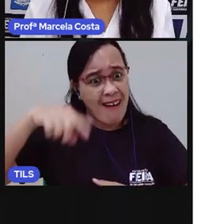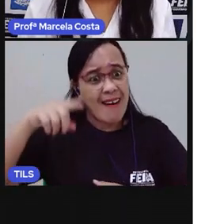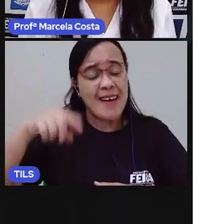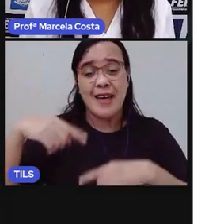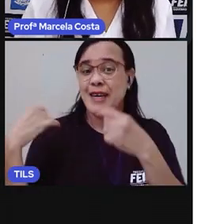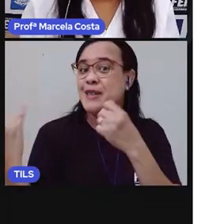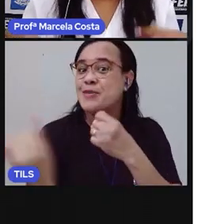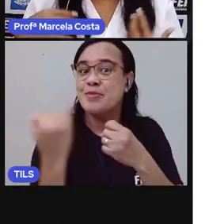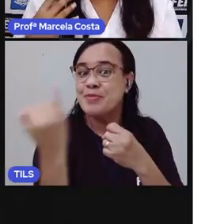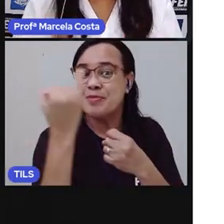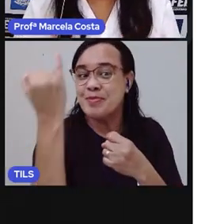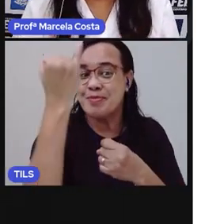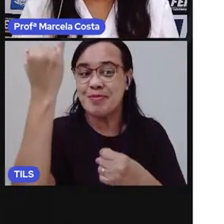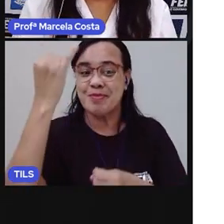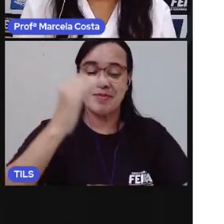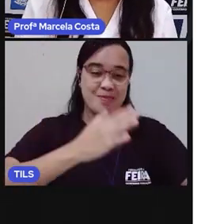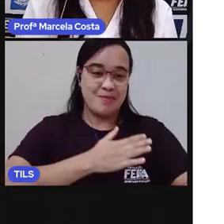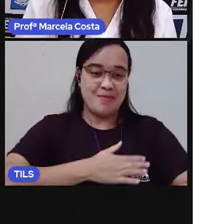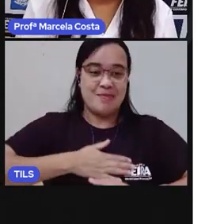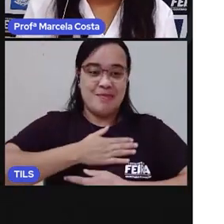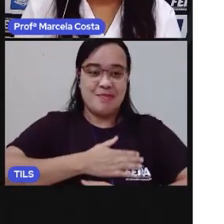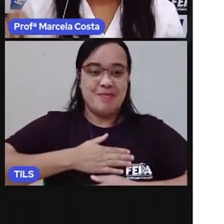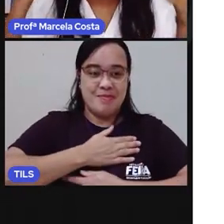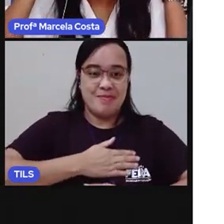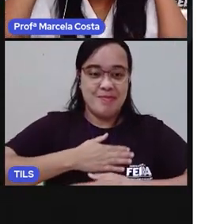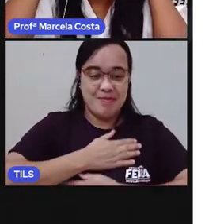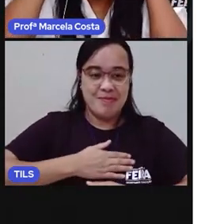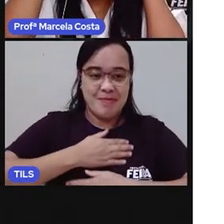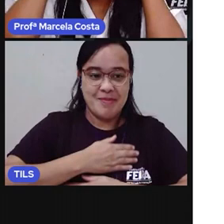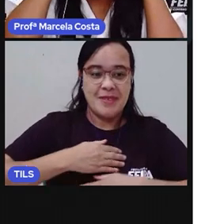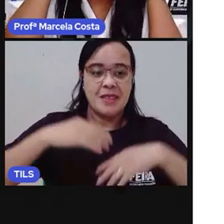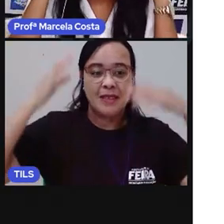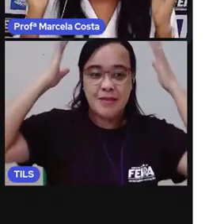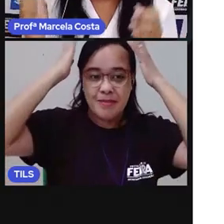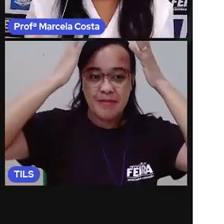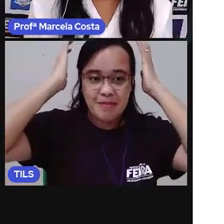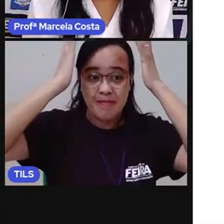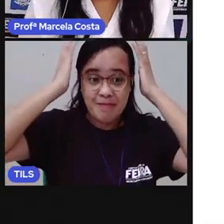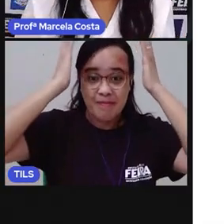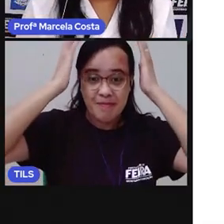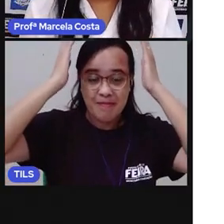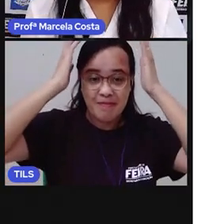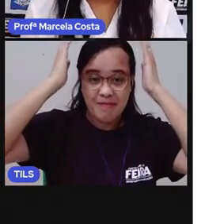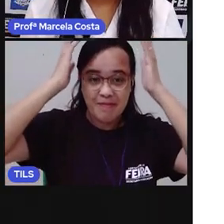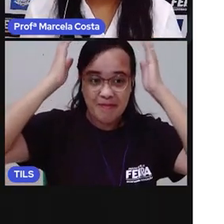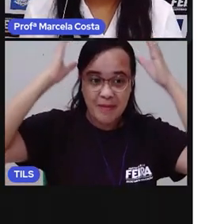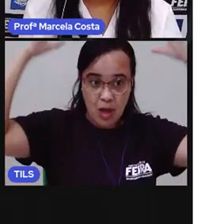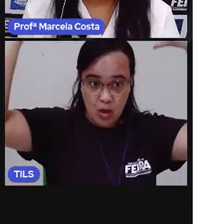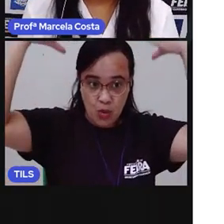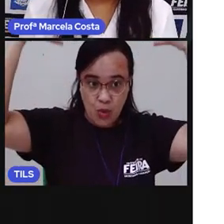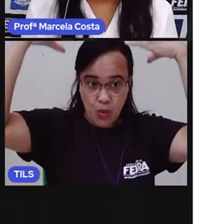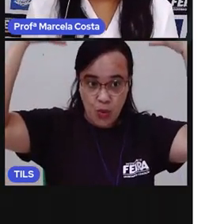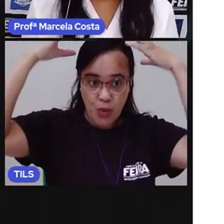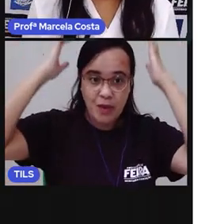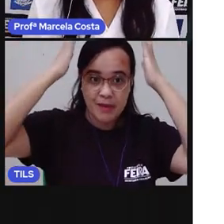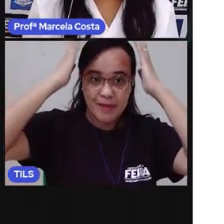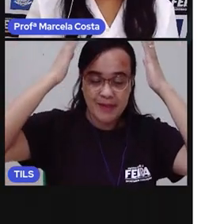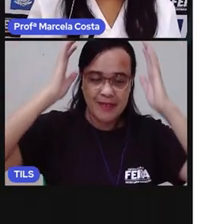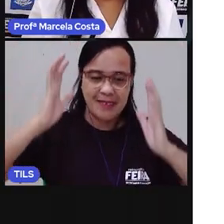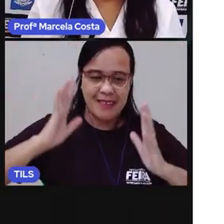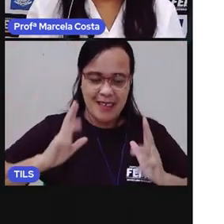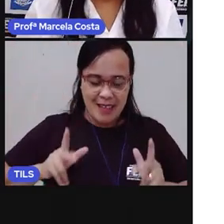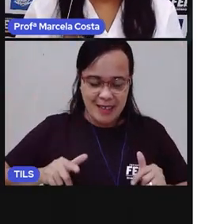tomar banho se possível durante o banho lava também os cadernos para ficar bem e um